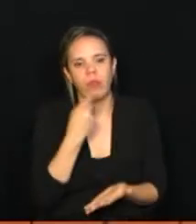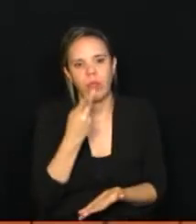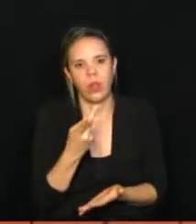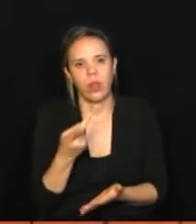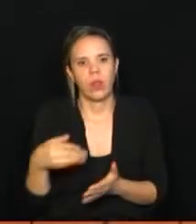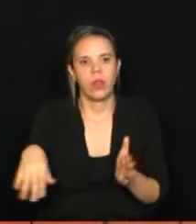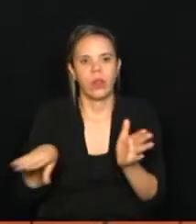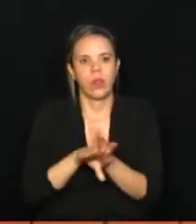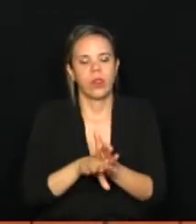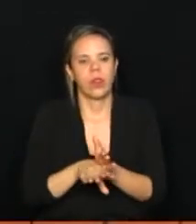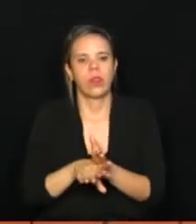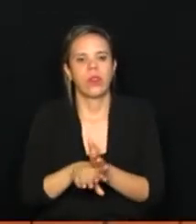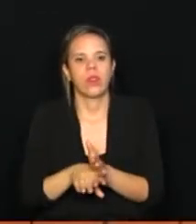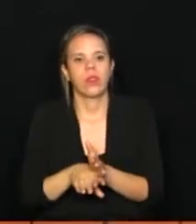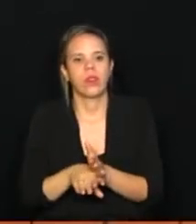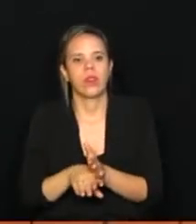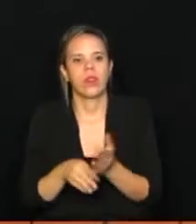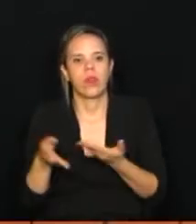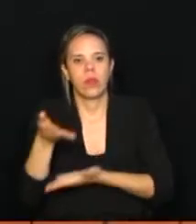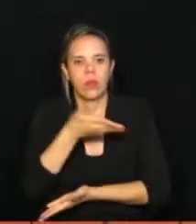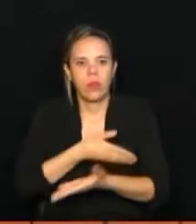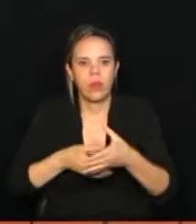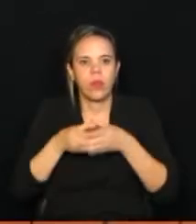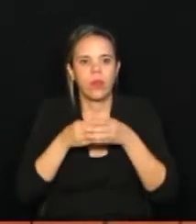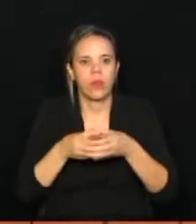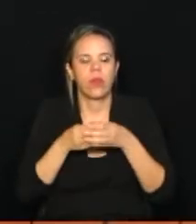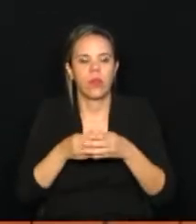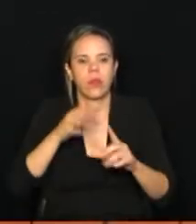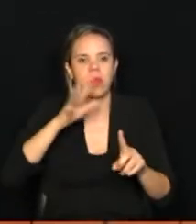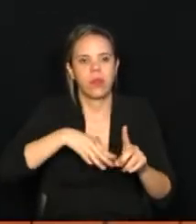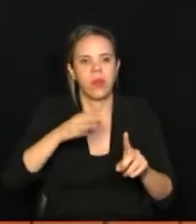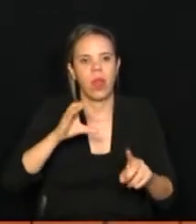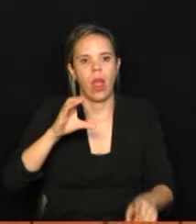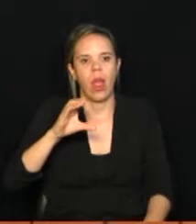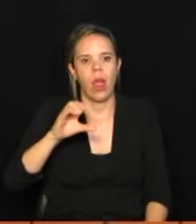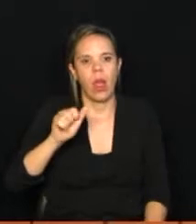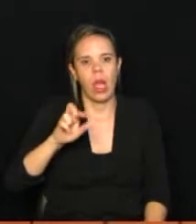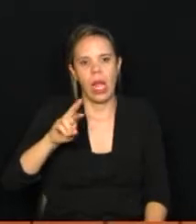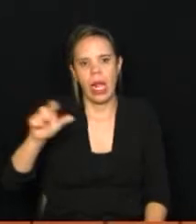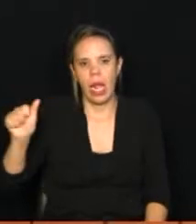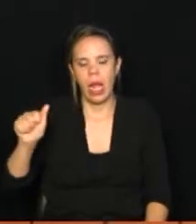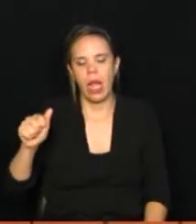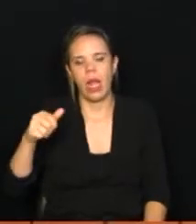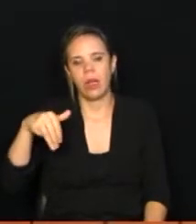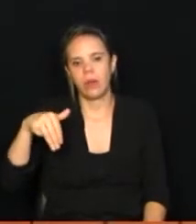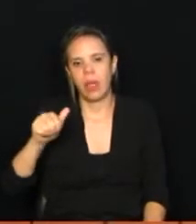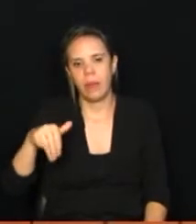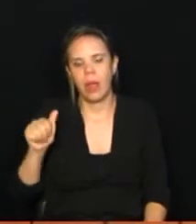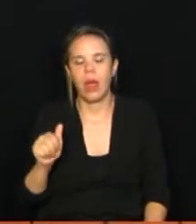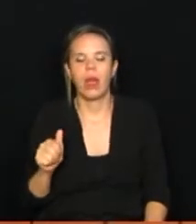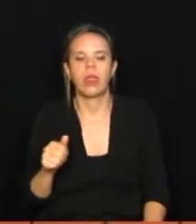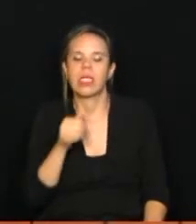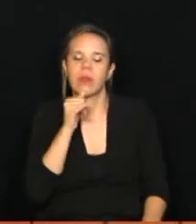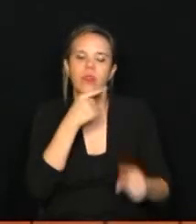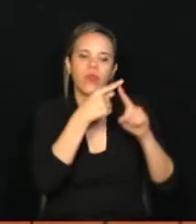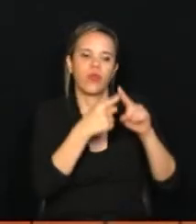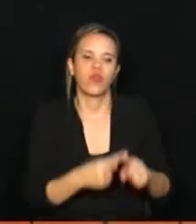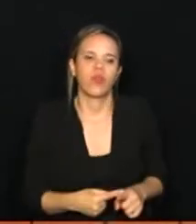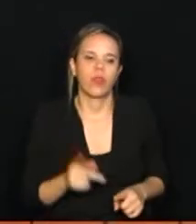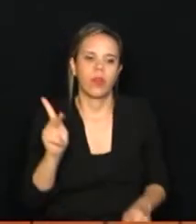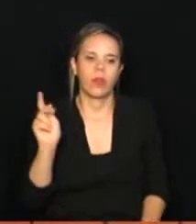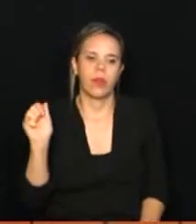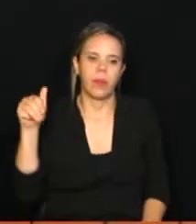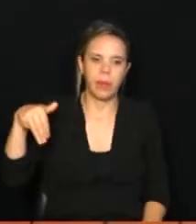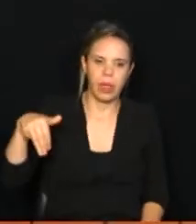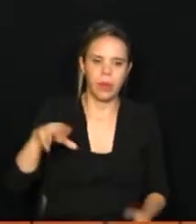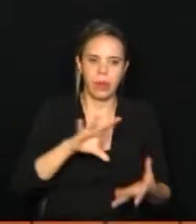via e convivia com ídolos como a Carla, como a Mamá. você disputou um Pan-Americano, você disputou os